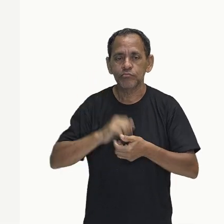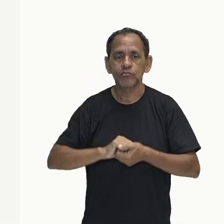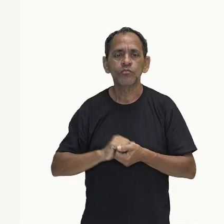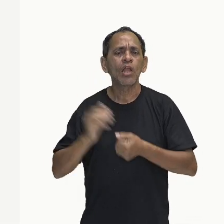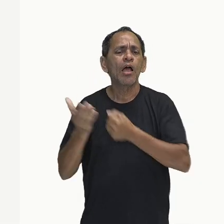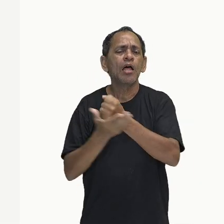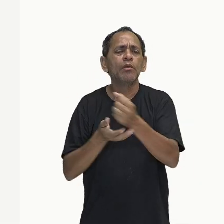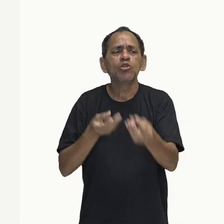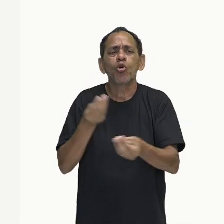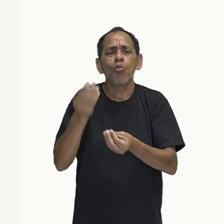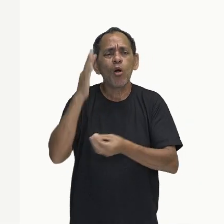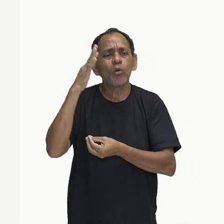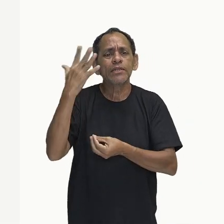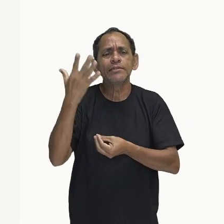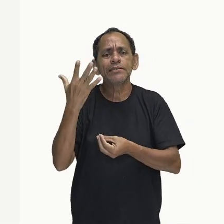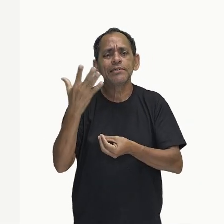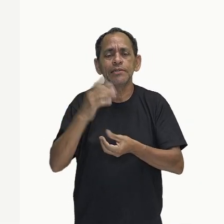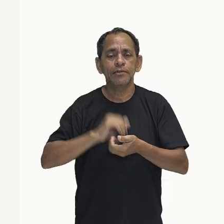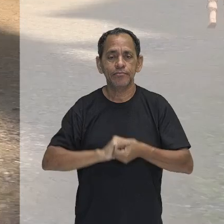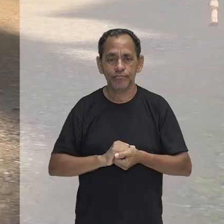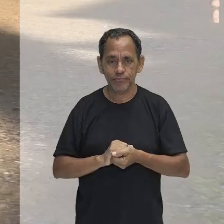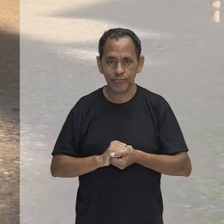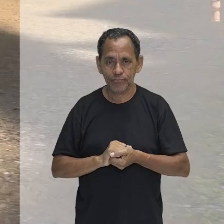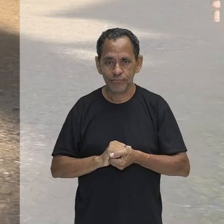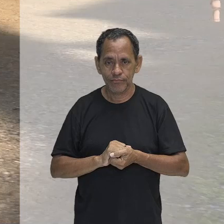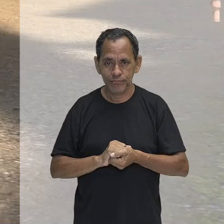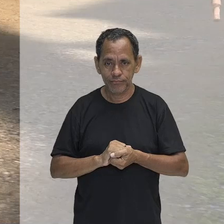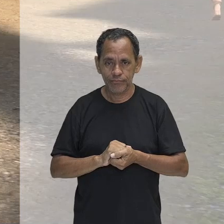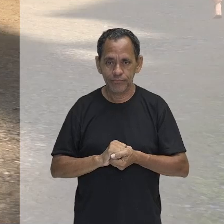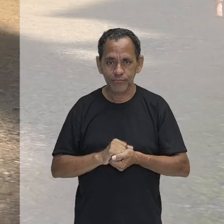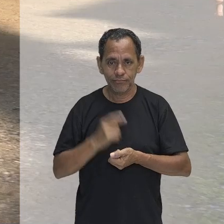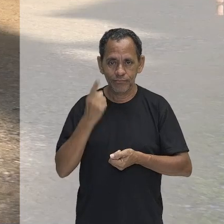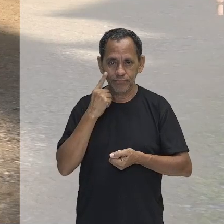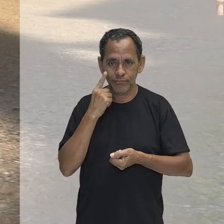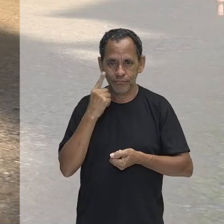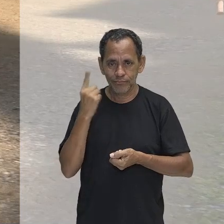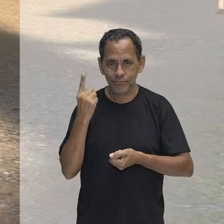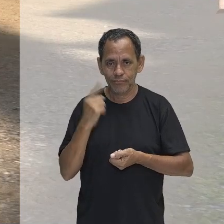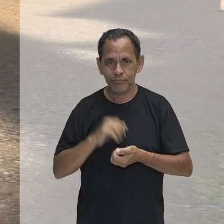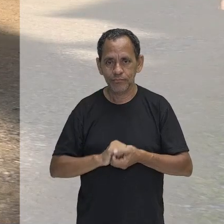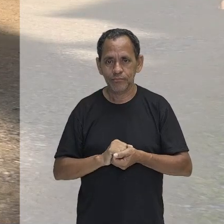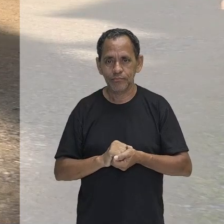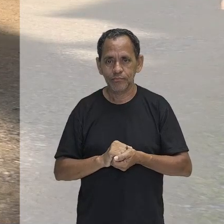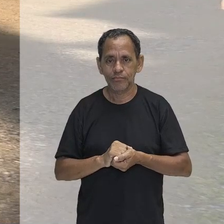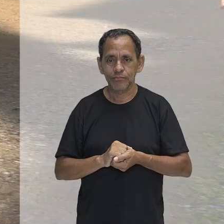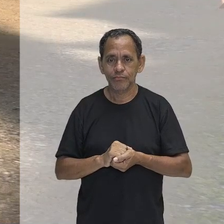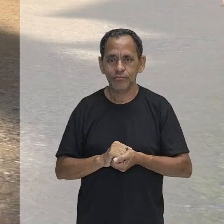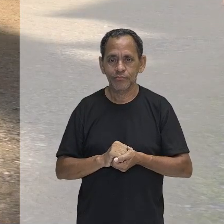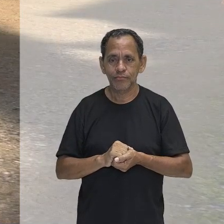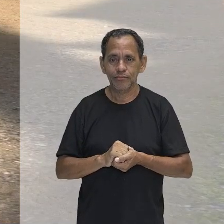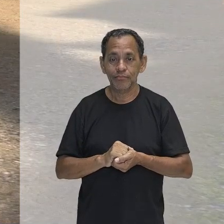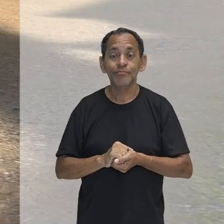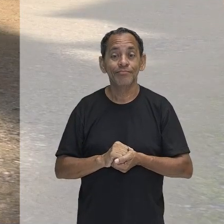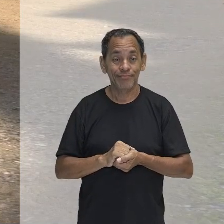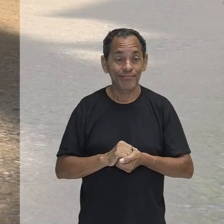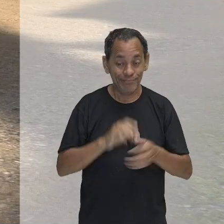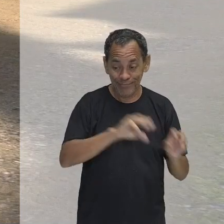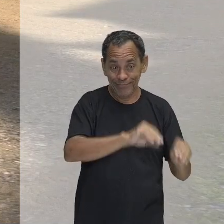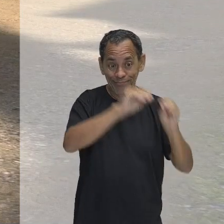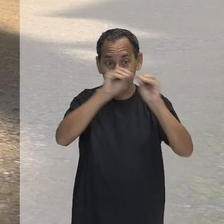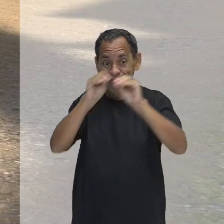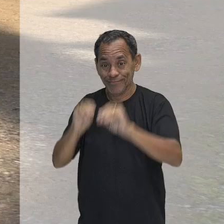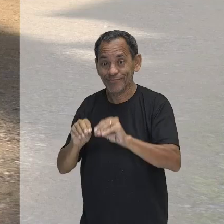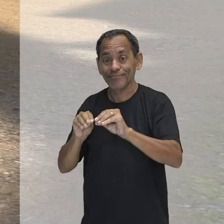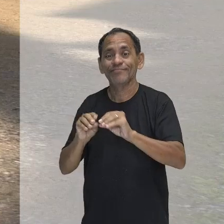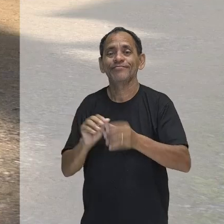basicamente como é que funcionavam esses oicos. Tá, gente? Voltando para mim aqui, opa, fui transportado justamente